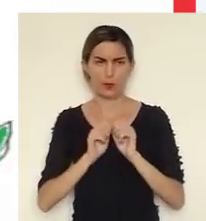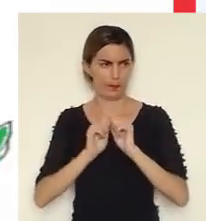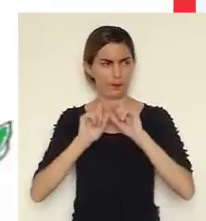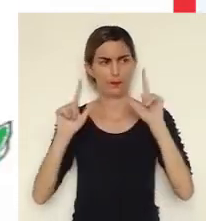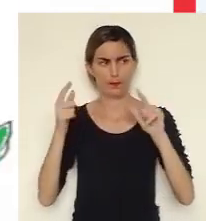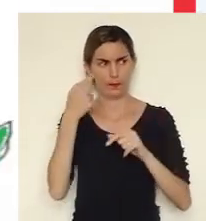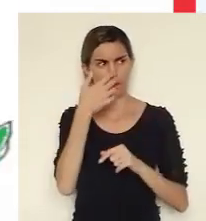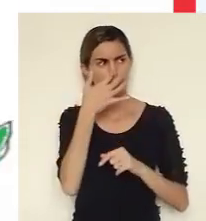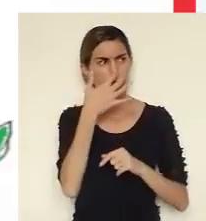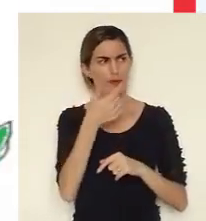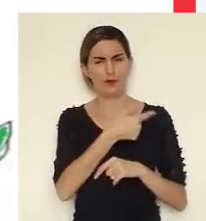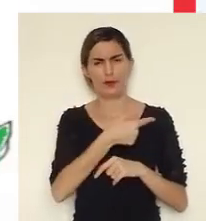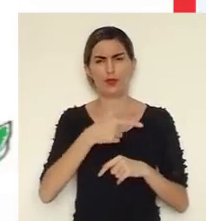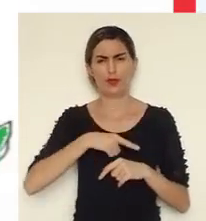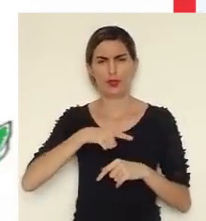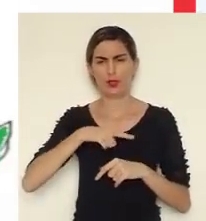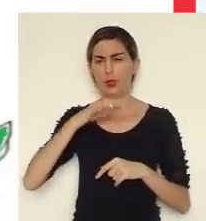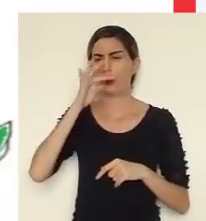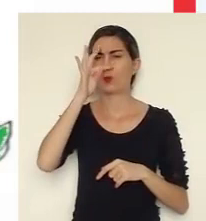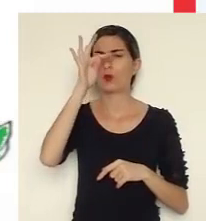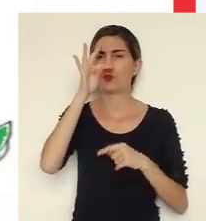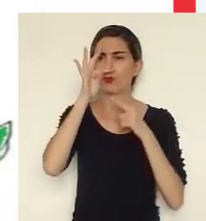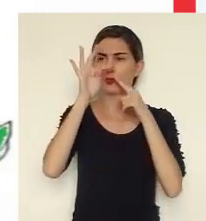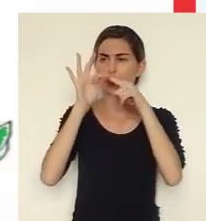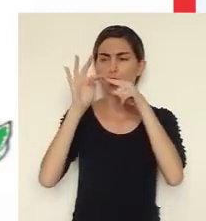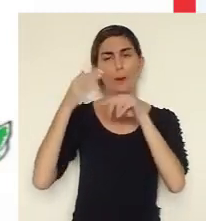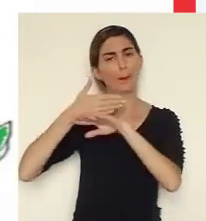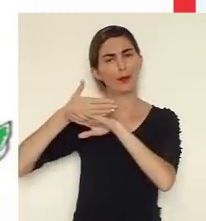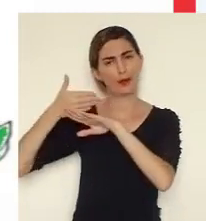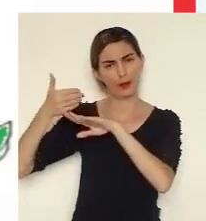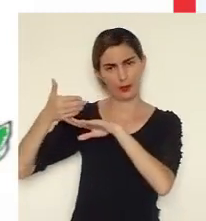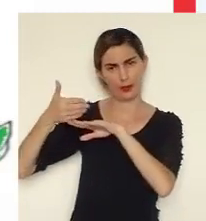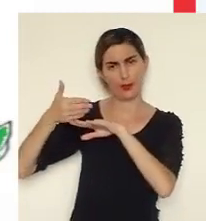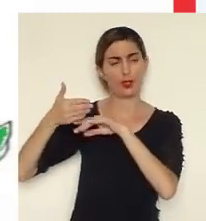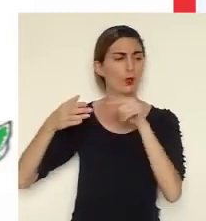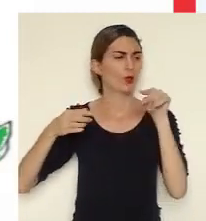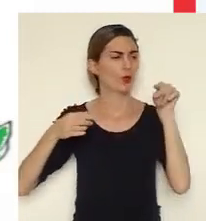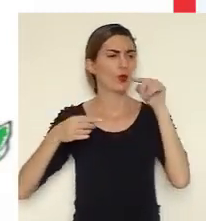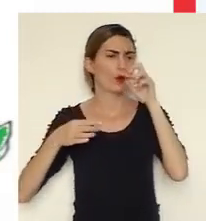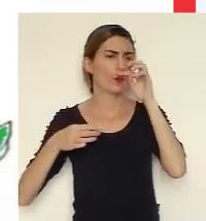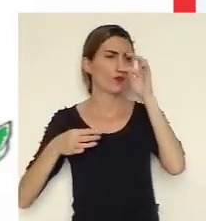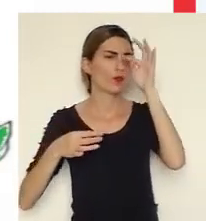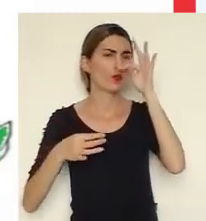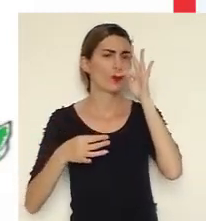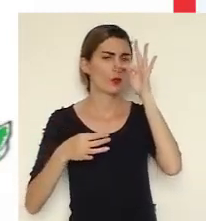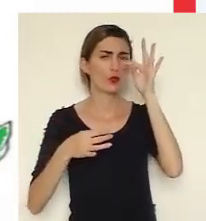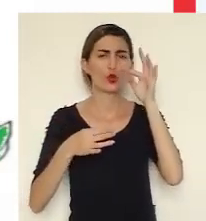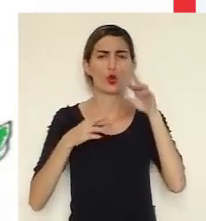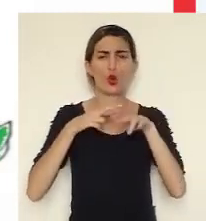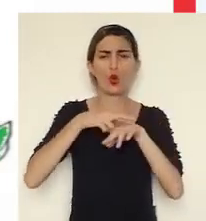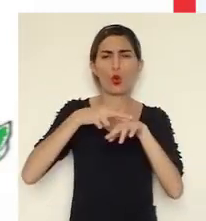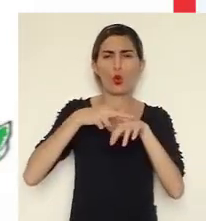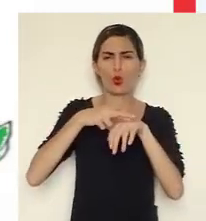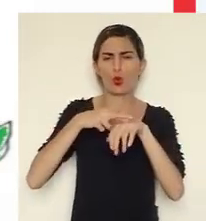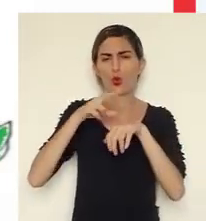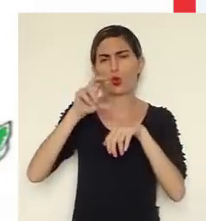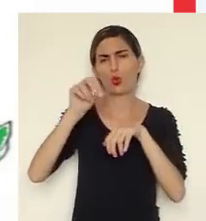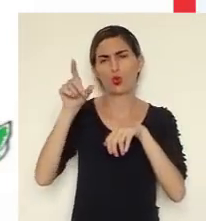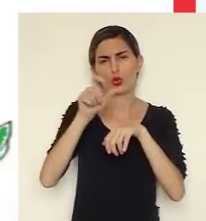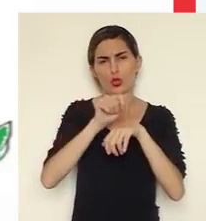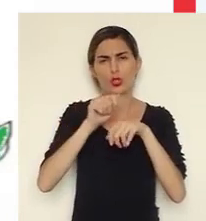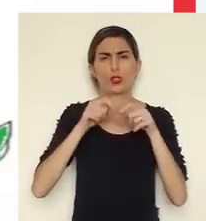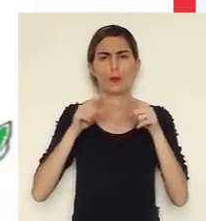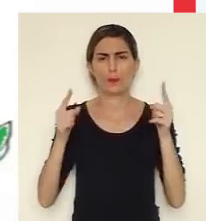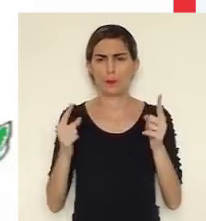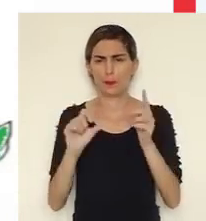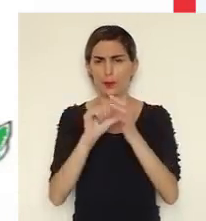Observa aí nessa imagem, eu tenho uma flor que é branca e eu tenho uma flor que é roxa. No